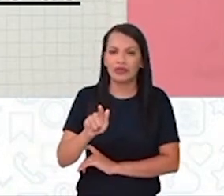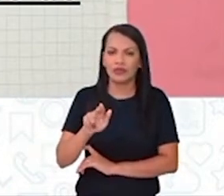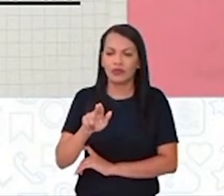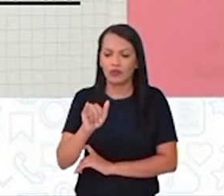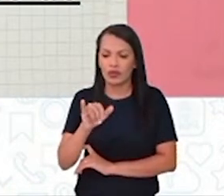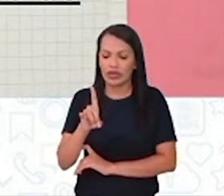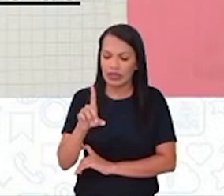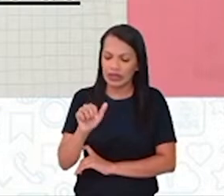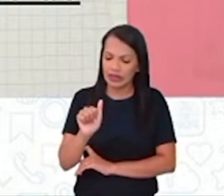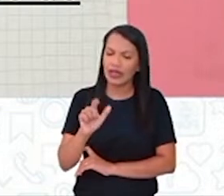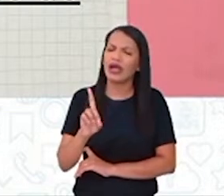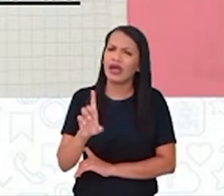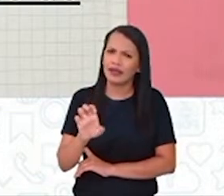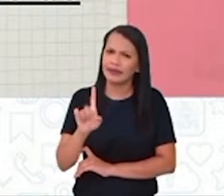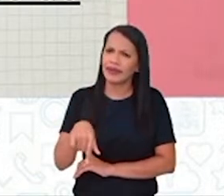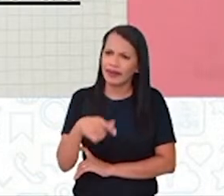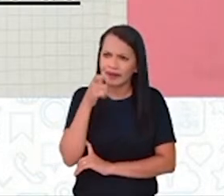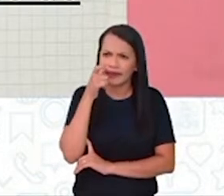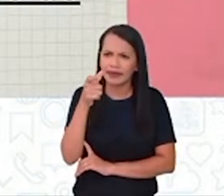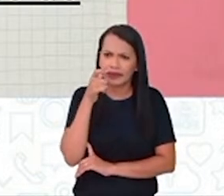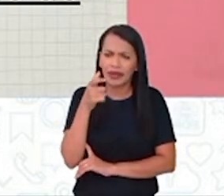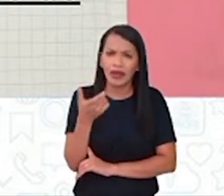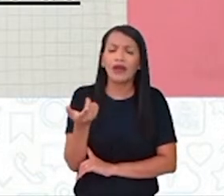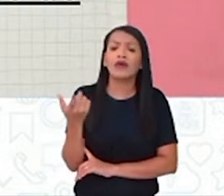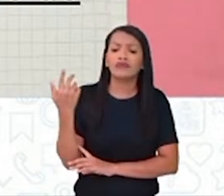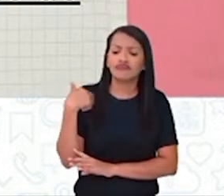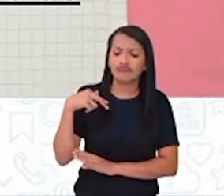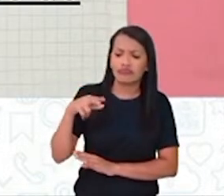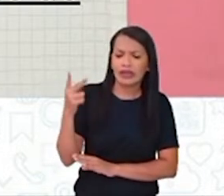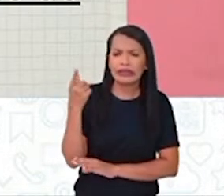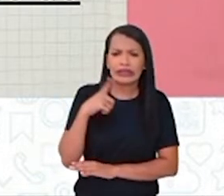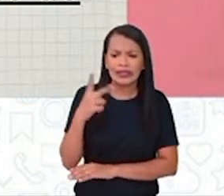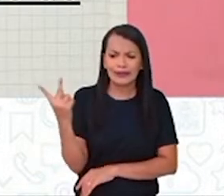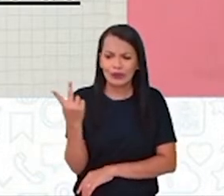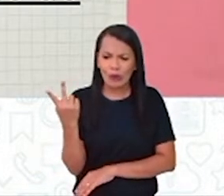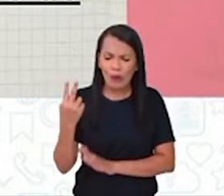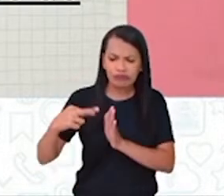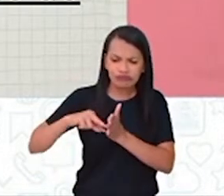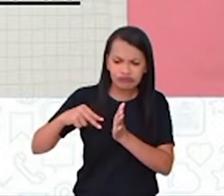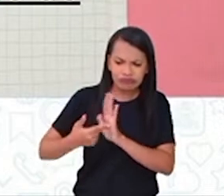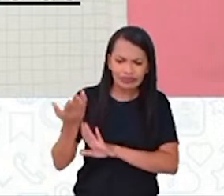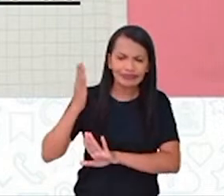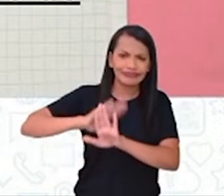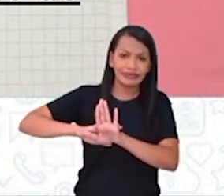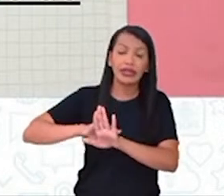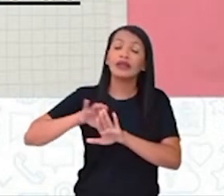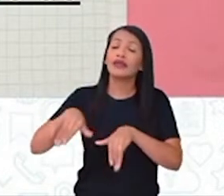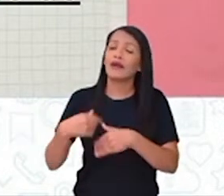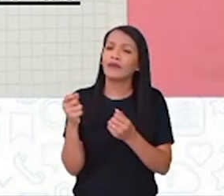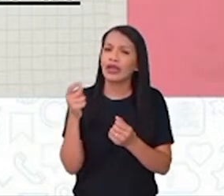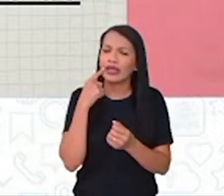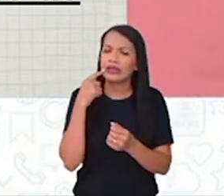de linguagem, ela é interessante. Quando ela não é intencional, ela pode causar um ruído na comunicação que